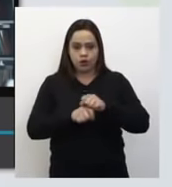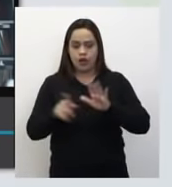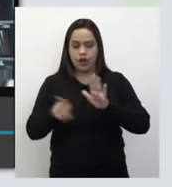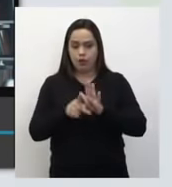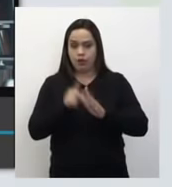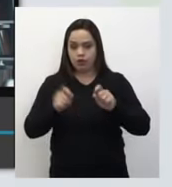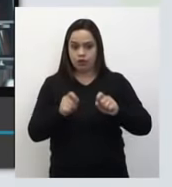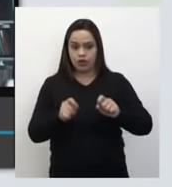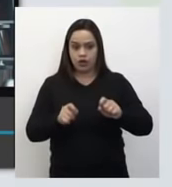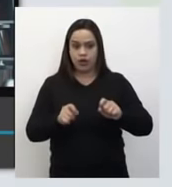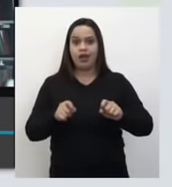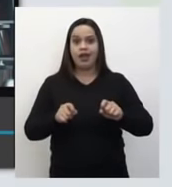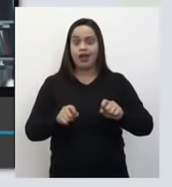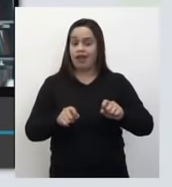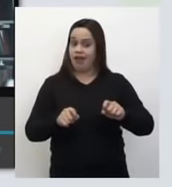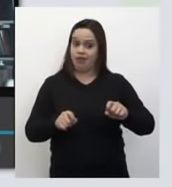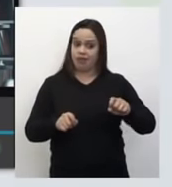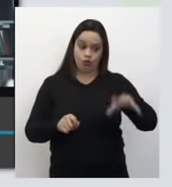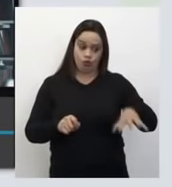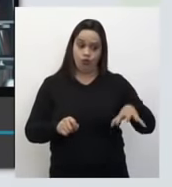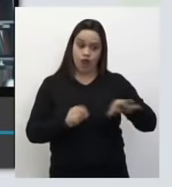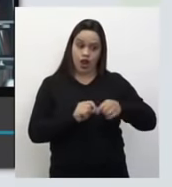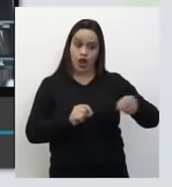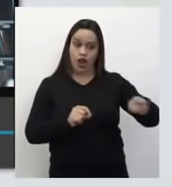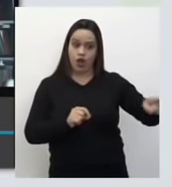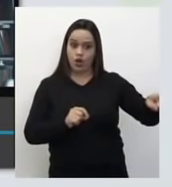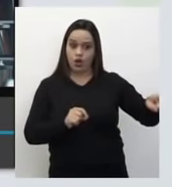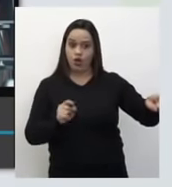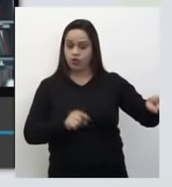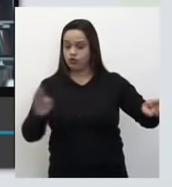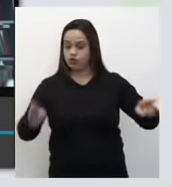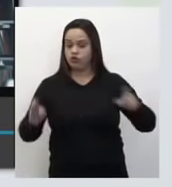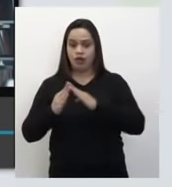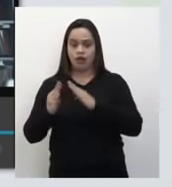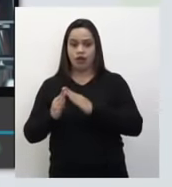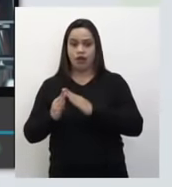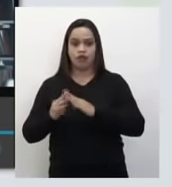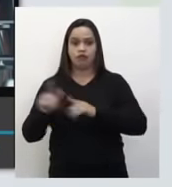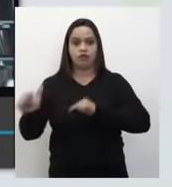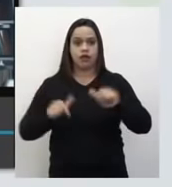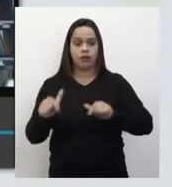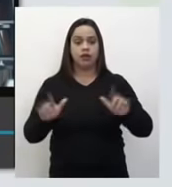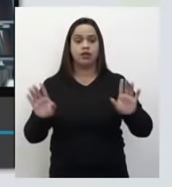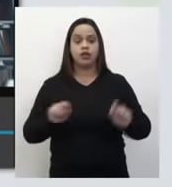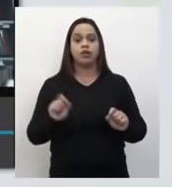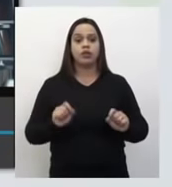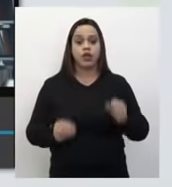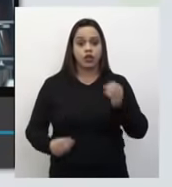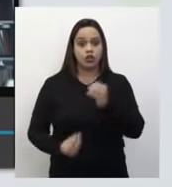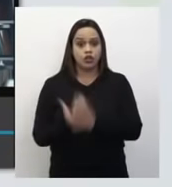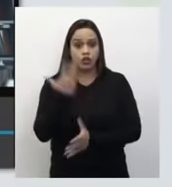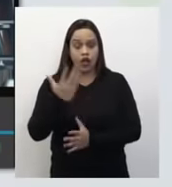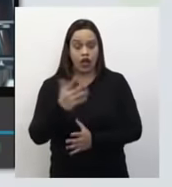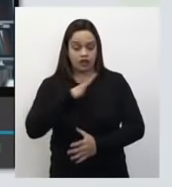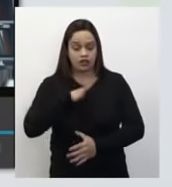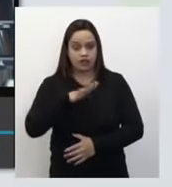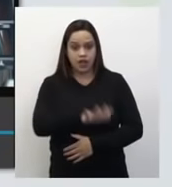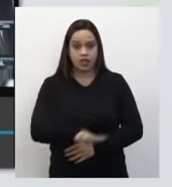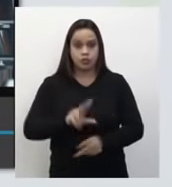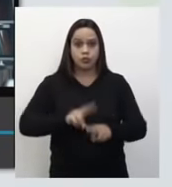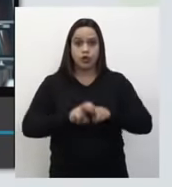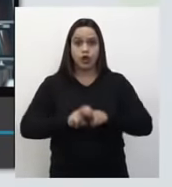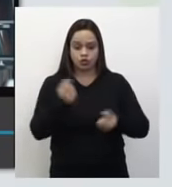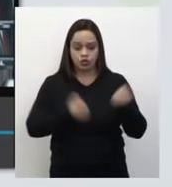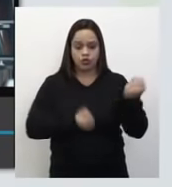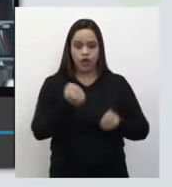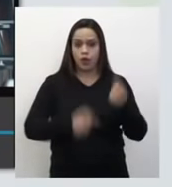que vive longe do centro denso da cidade, onde tem habitação. Então, o tipo de cidade que surgiu por causa do carro é completamente diferente. O carro